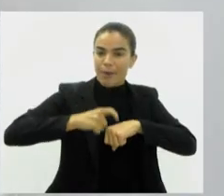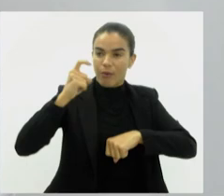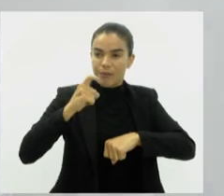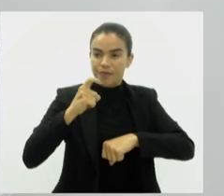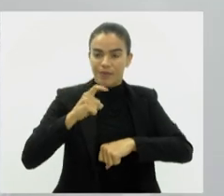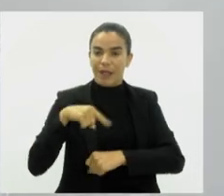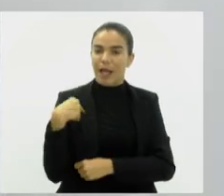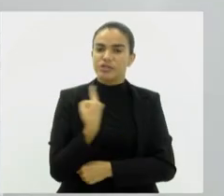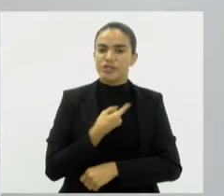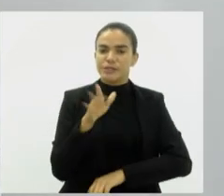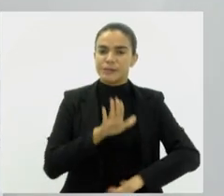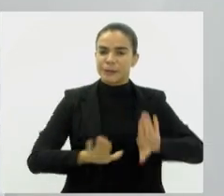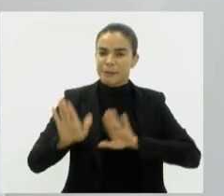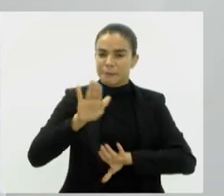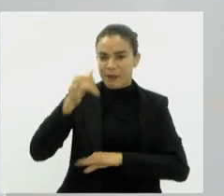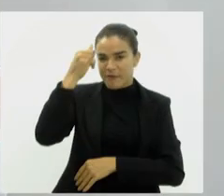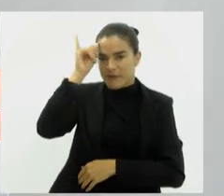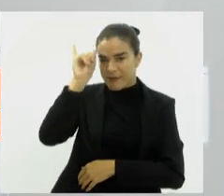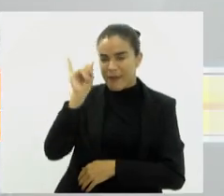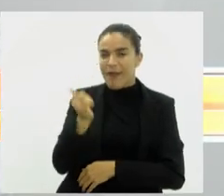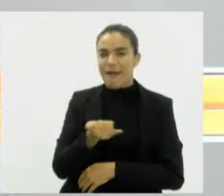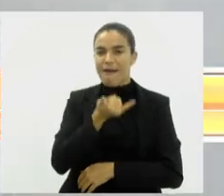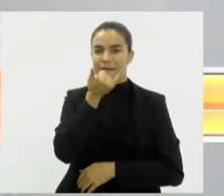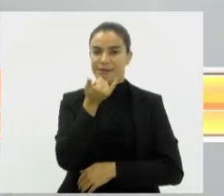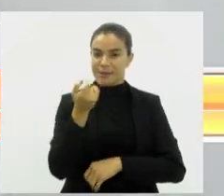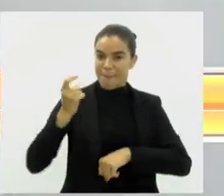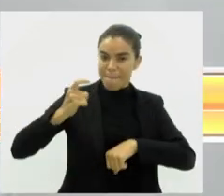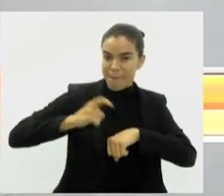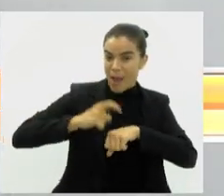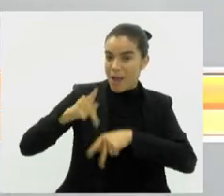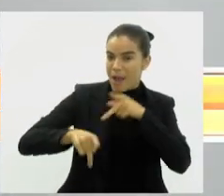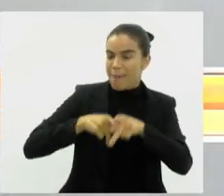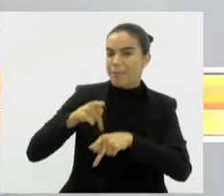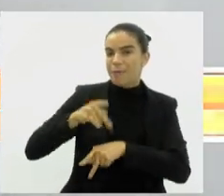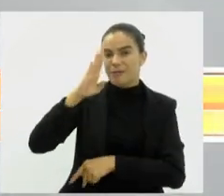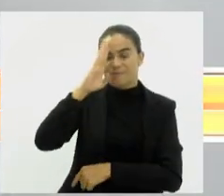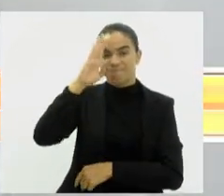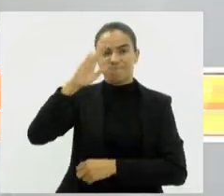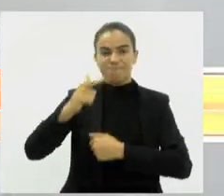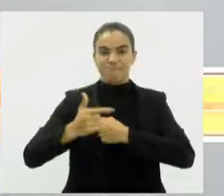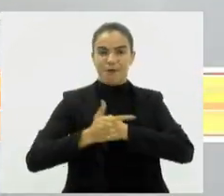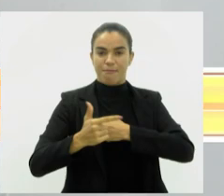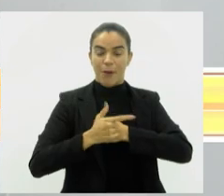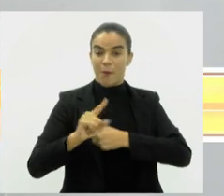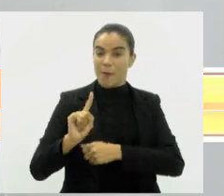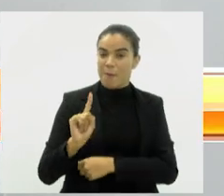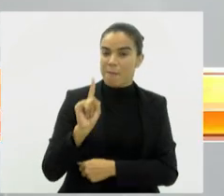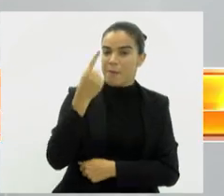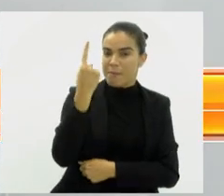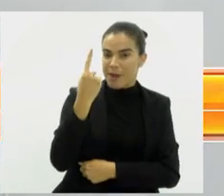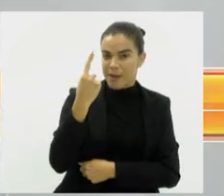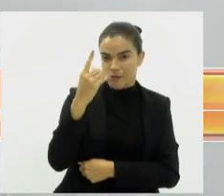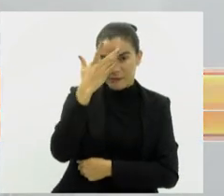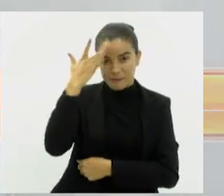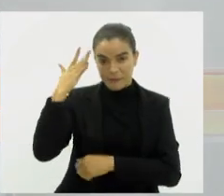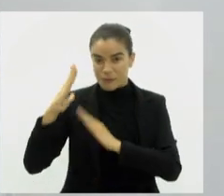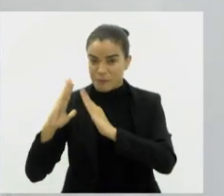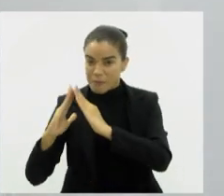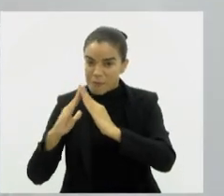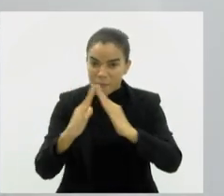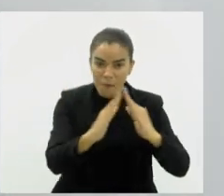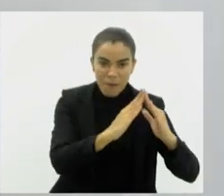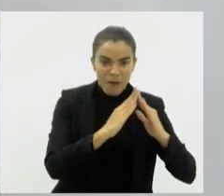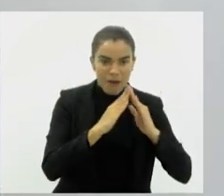Para a gente se prevenir do acidente com esses animais, a população tem um papel fundamental. Primeiro, os moradores, eles devem